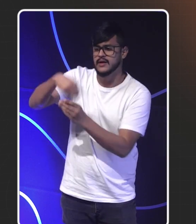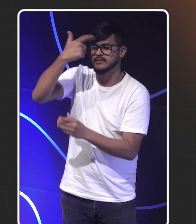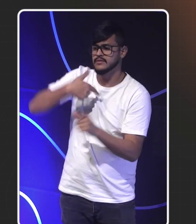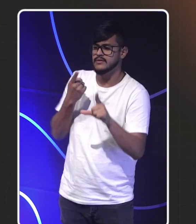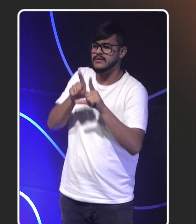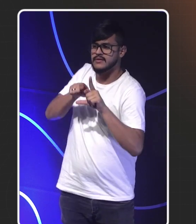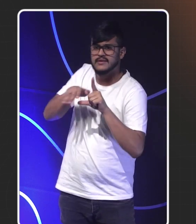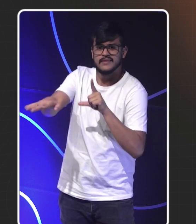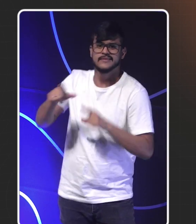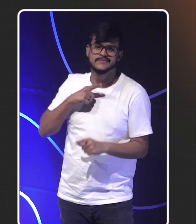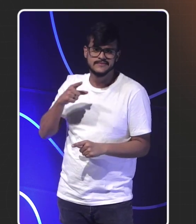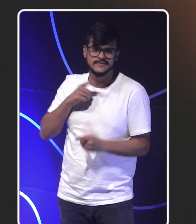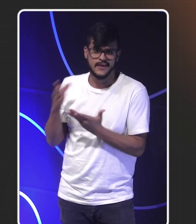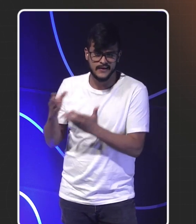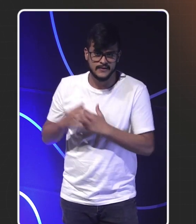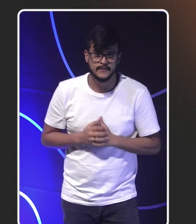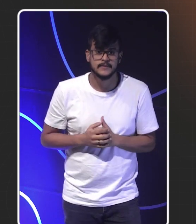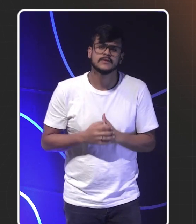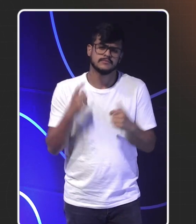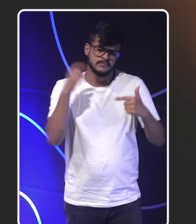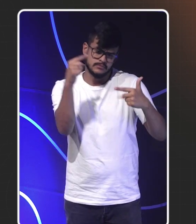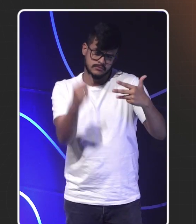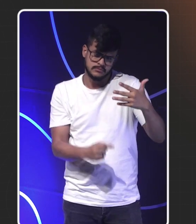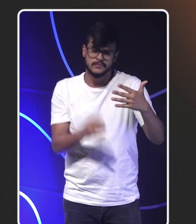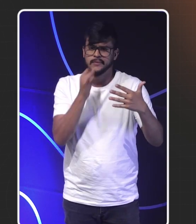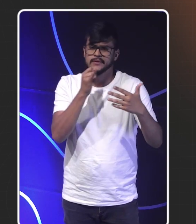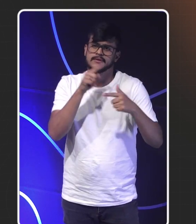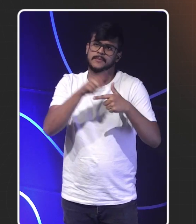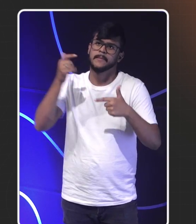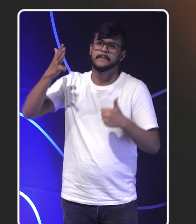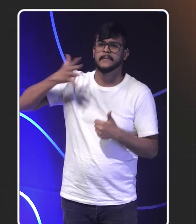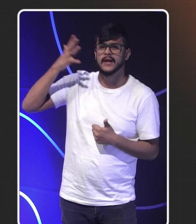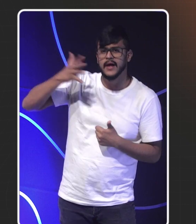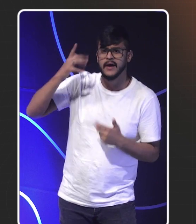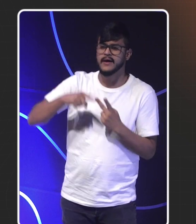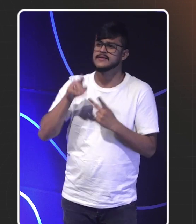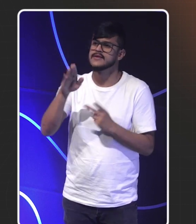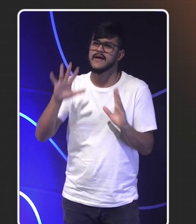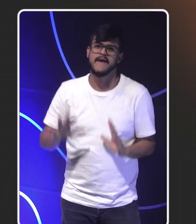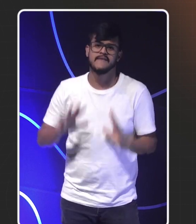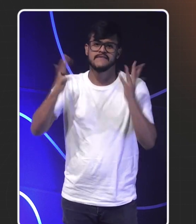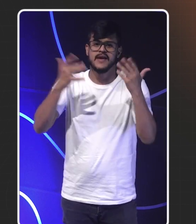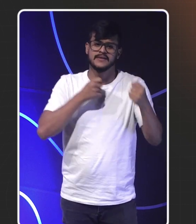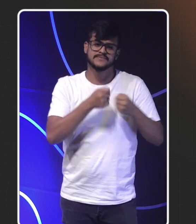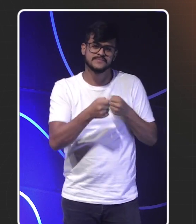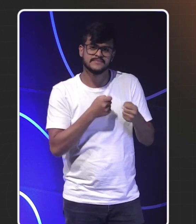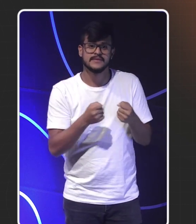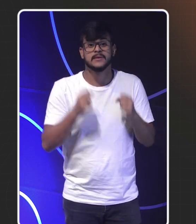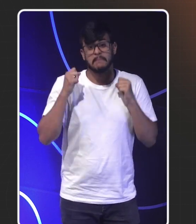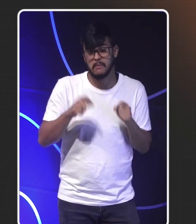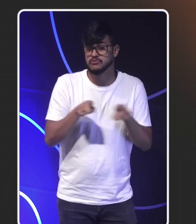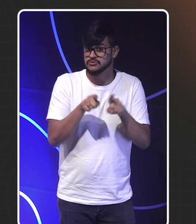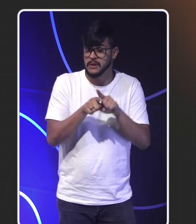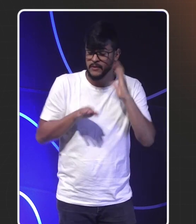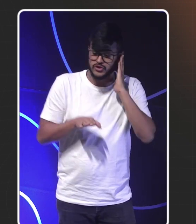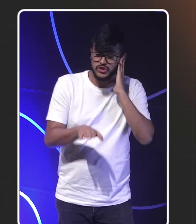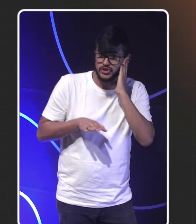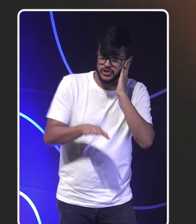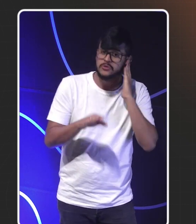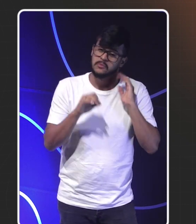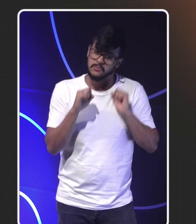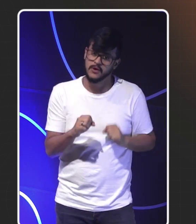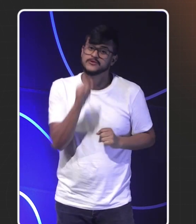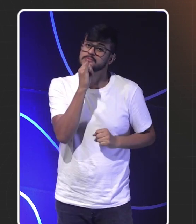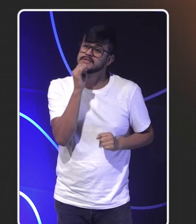conteúdo. E entre essas coisas tem palestra, tem cobertura de evento, você pode ser DJ, que é o caso